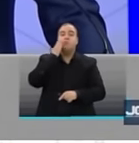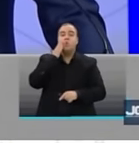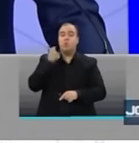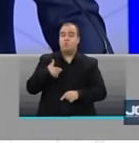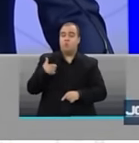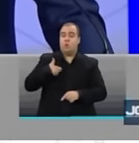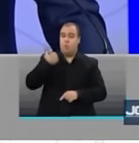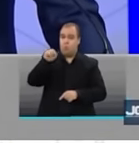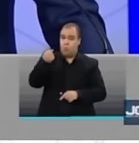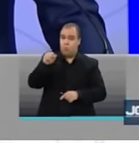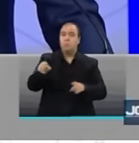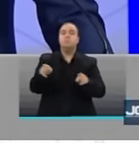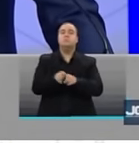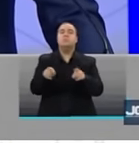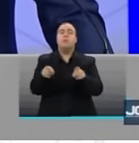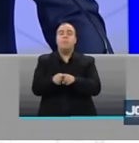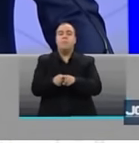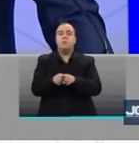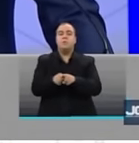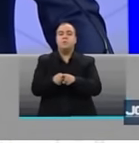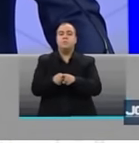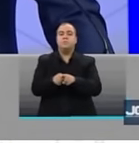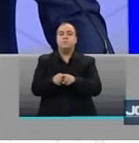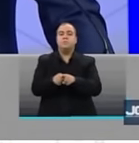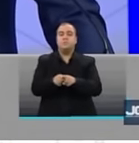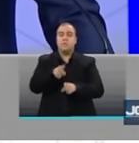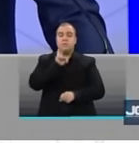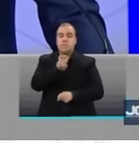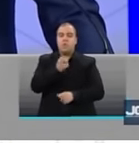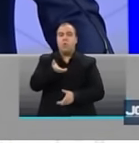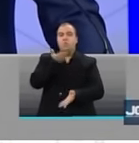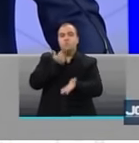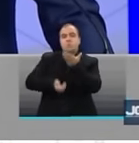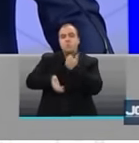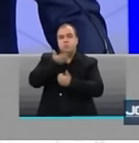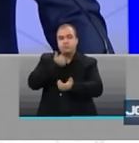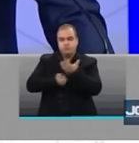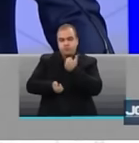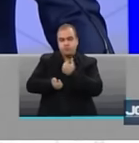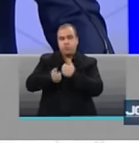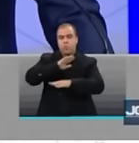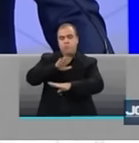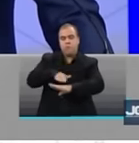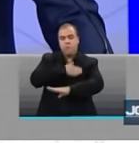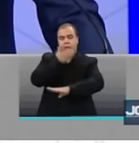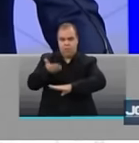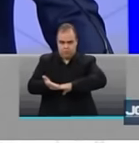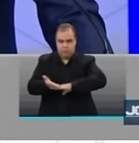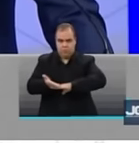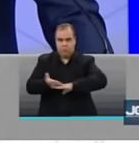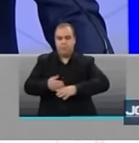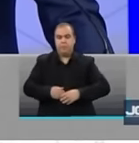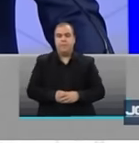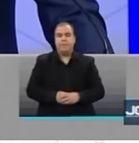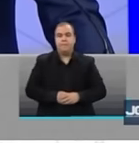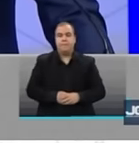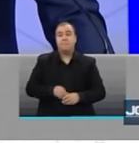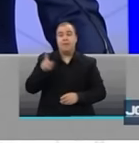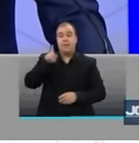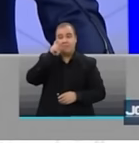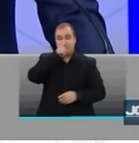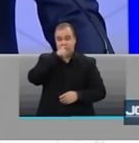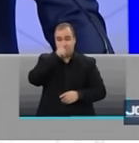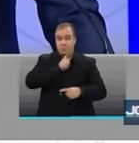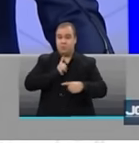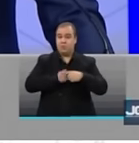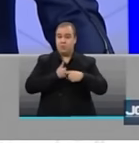e com pelo menos 5 alimentações durante esse período. E ele mentiu, porque São